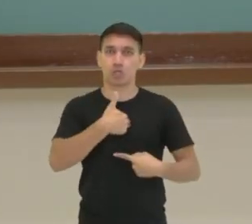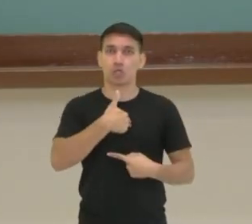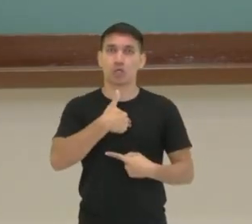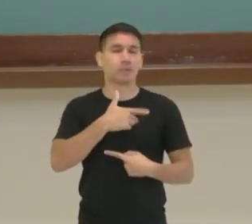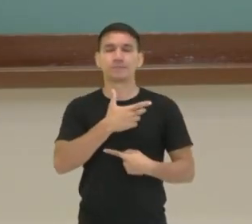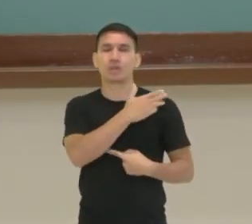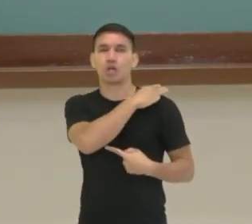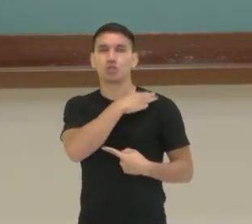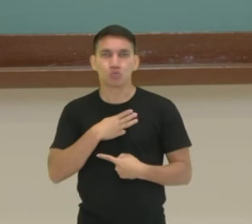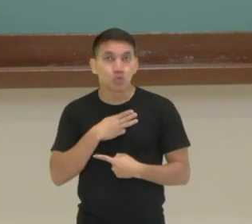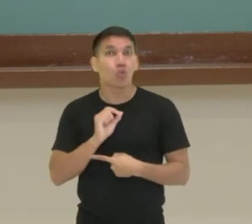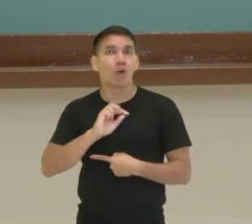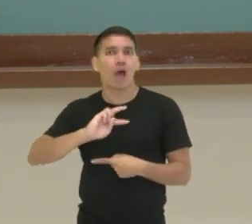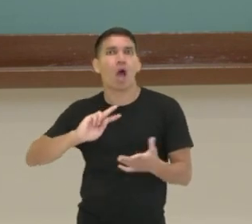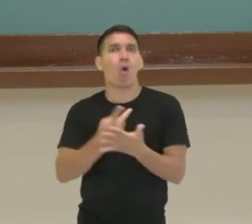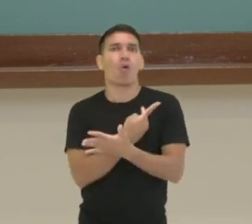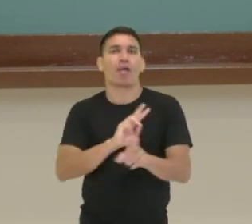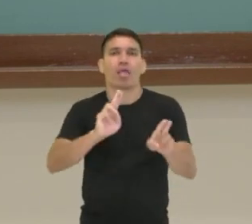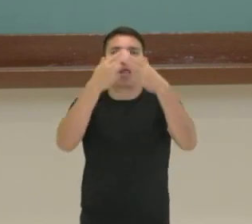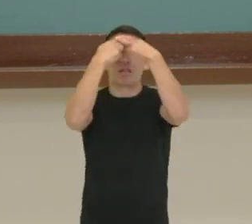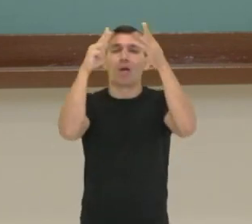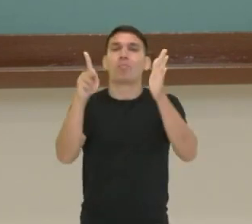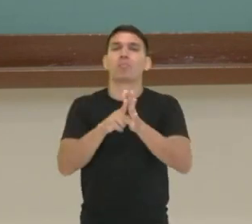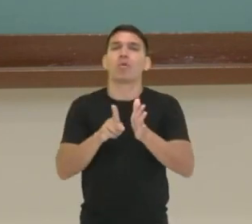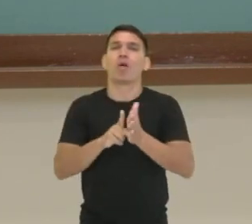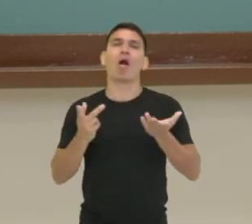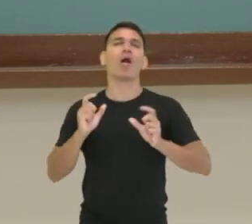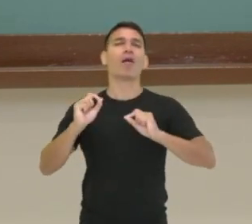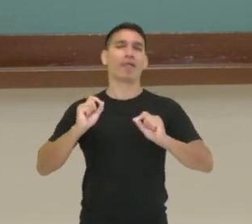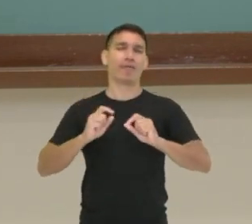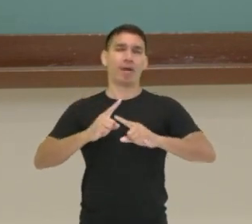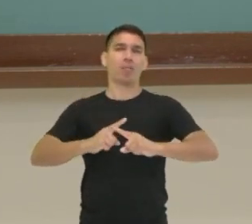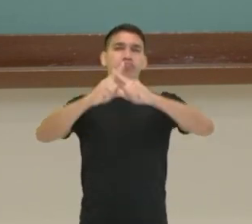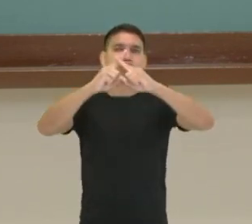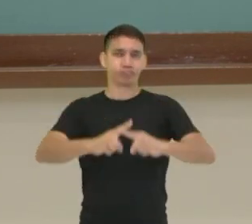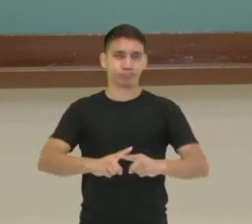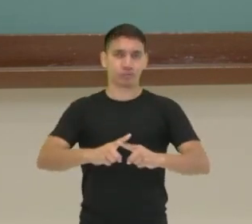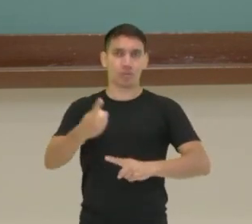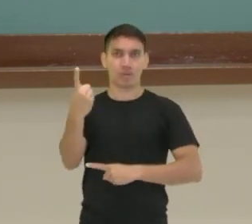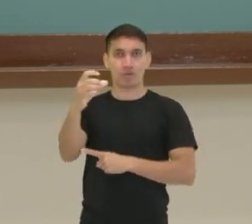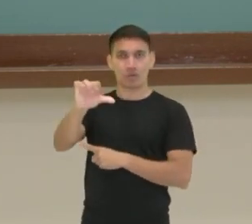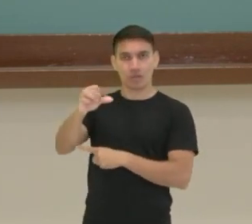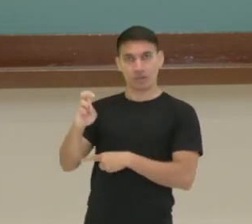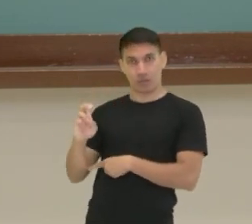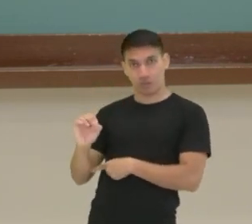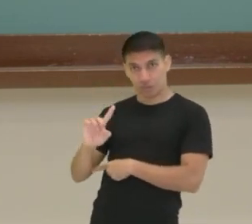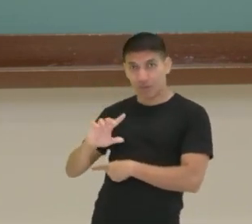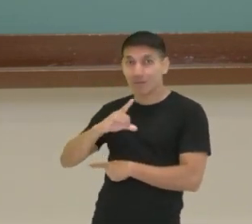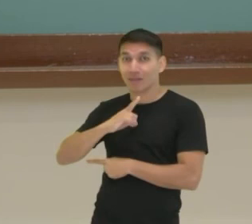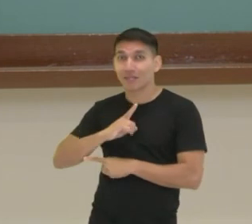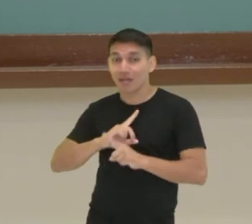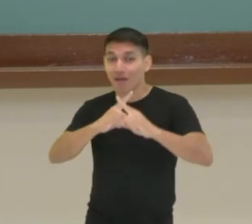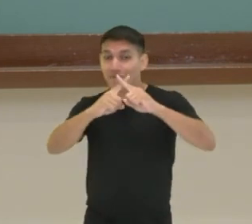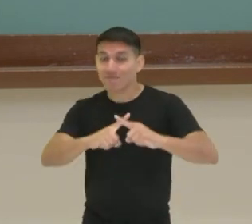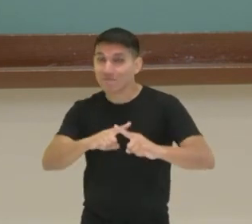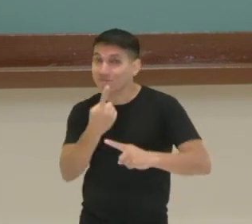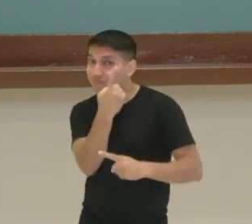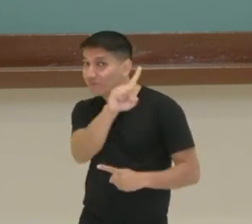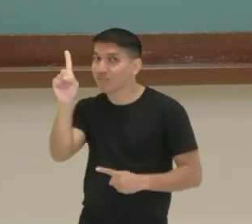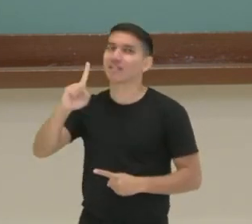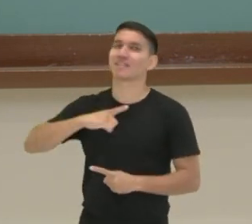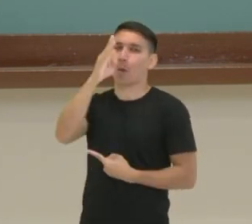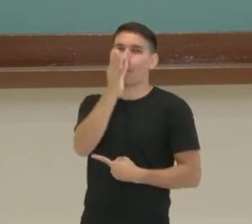traumas de todos os brasileiros. A gente recebe a Copa do Mundo de 1950 e Na disputa da final entre o Brasil e o Uruguai,